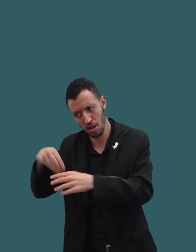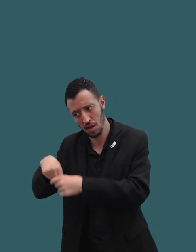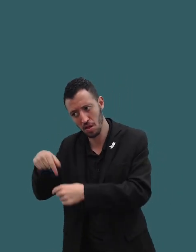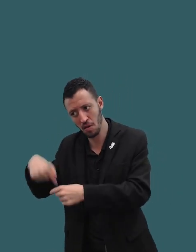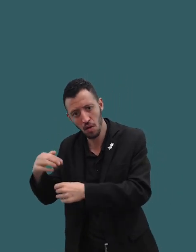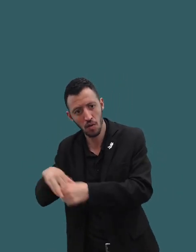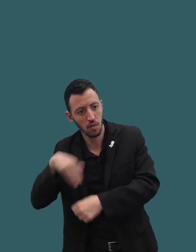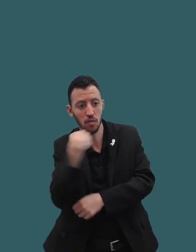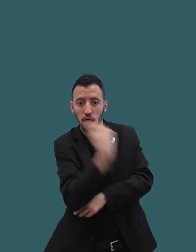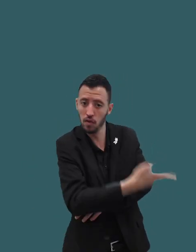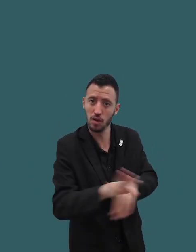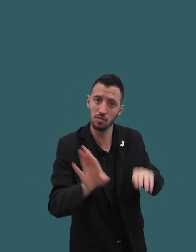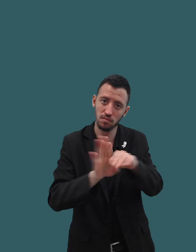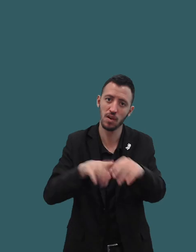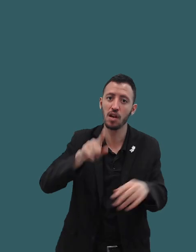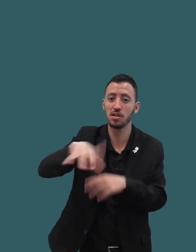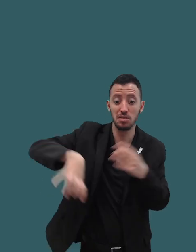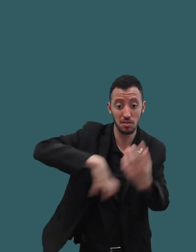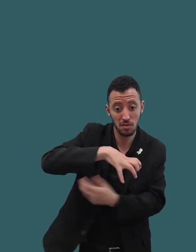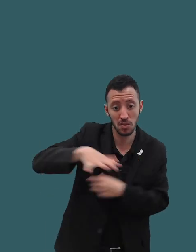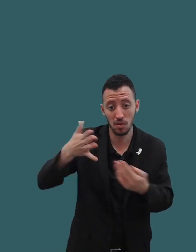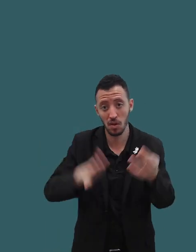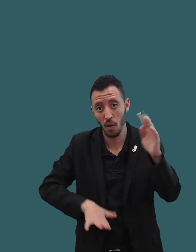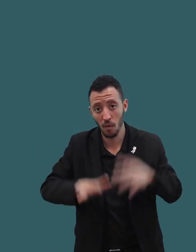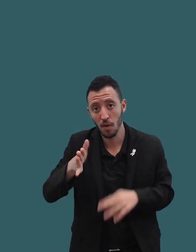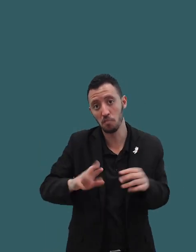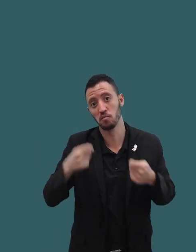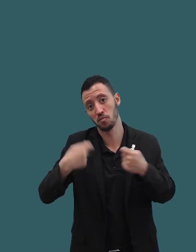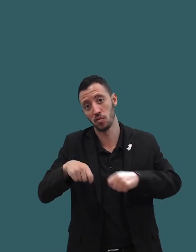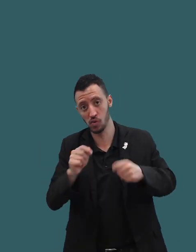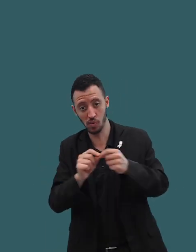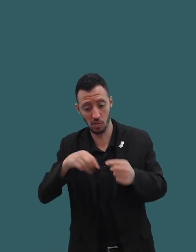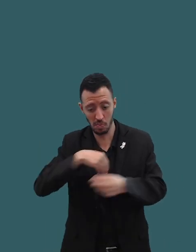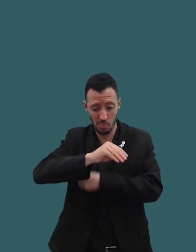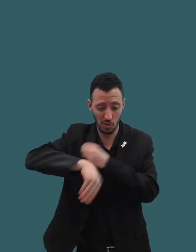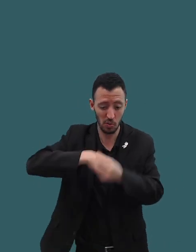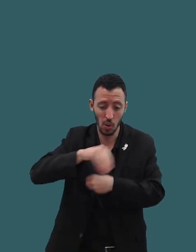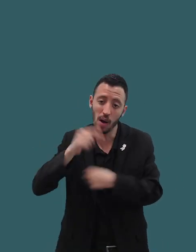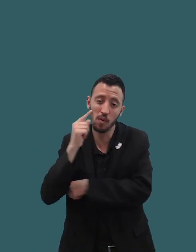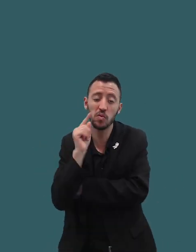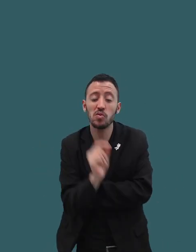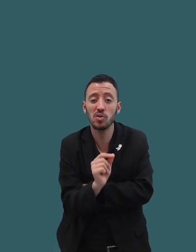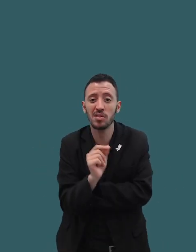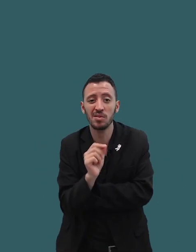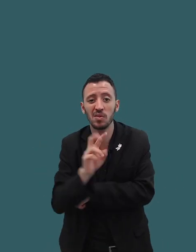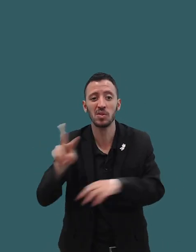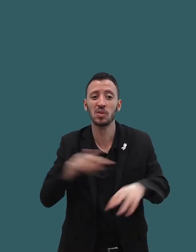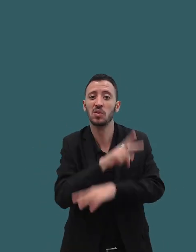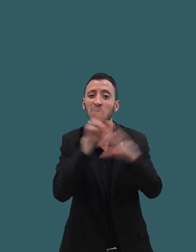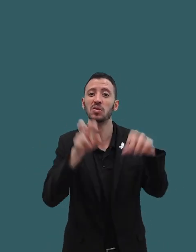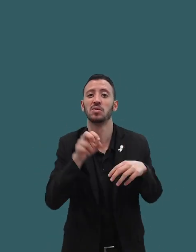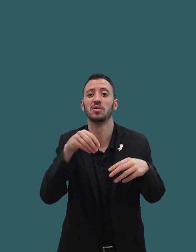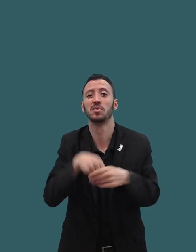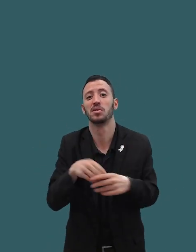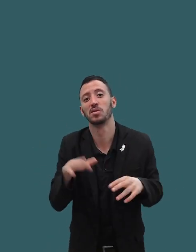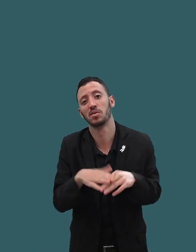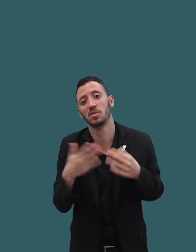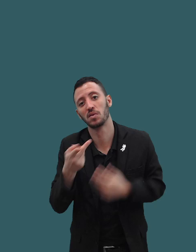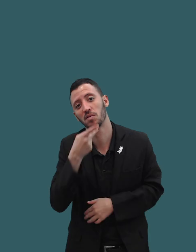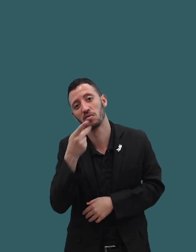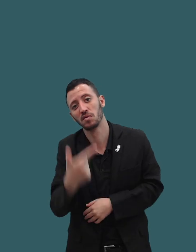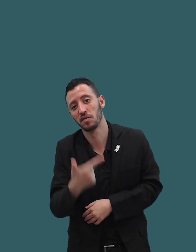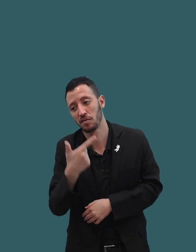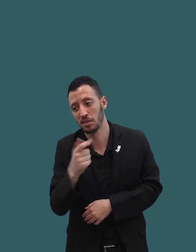essa greve, talvez, ela esteja trazendo junto um monte de coisa misturada. Não é só a questão, sabe,